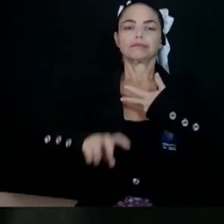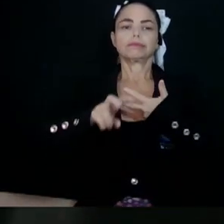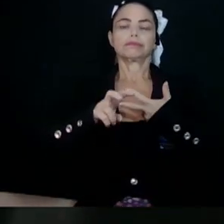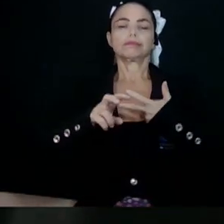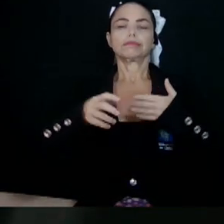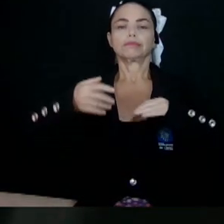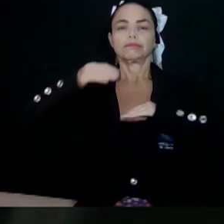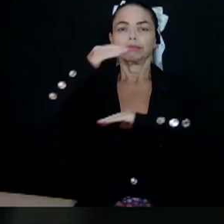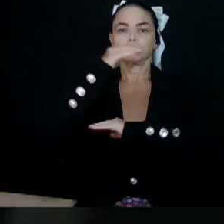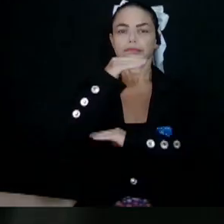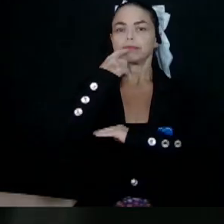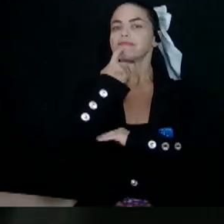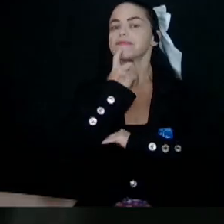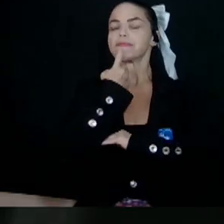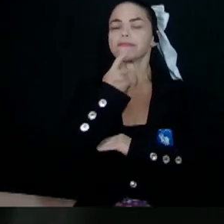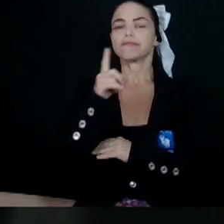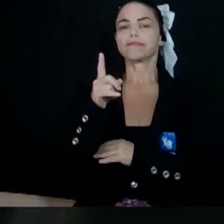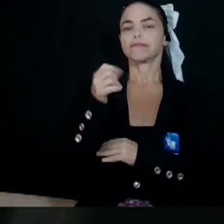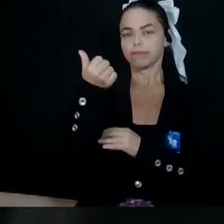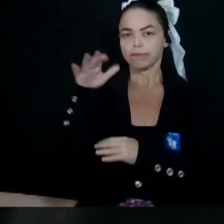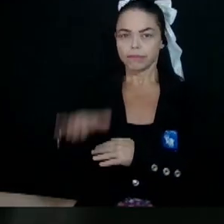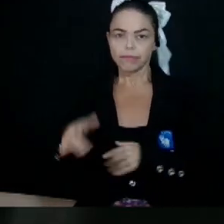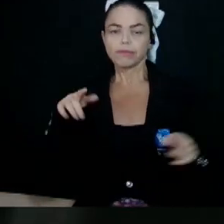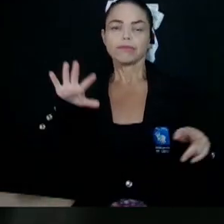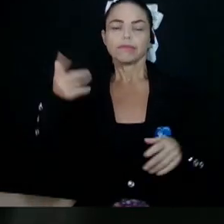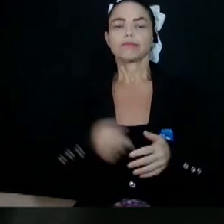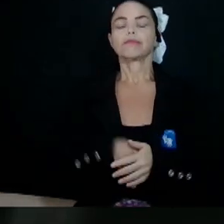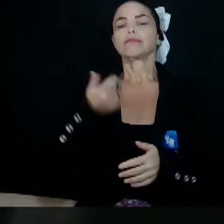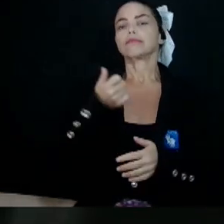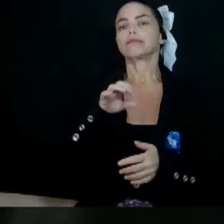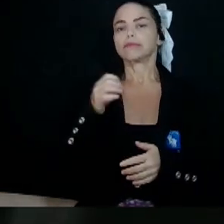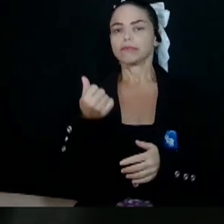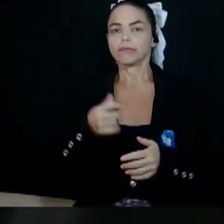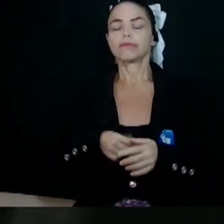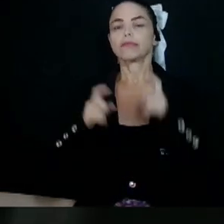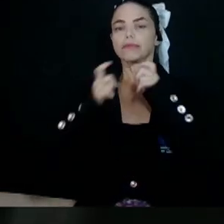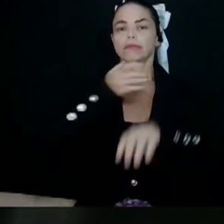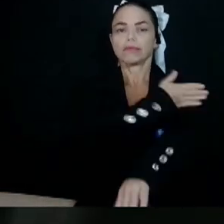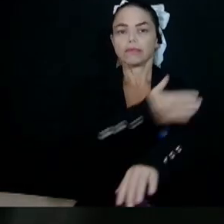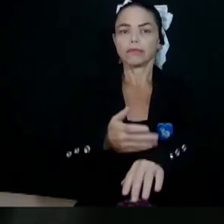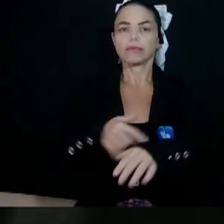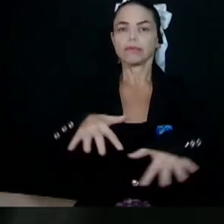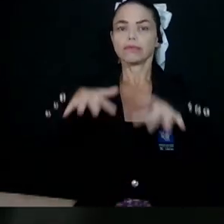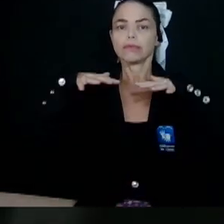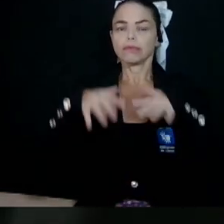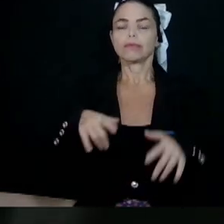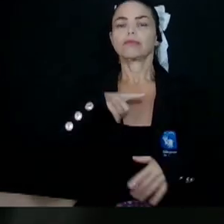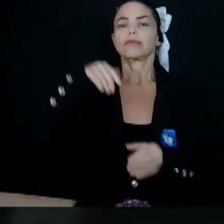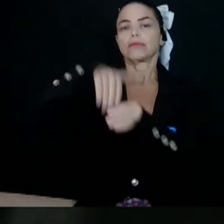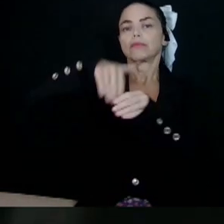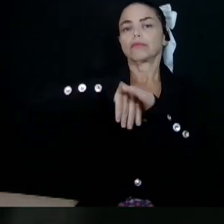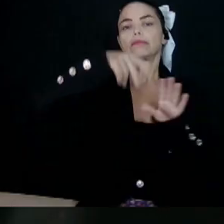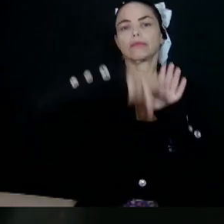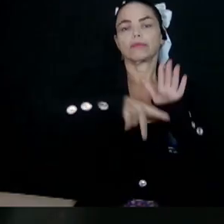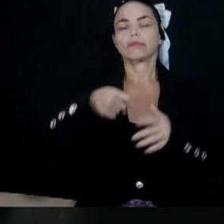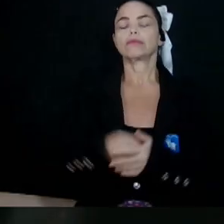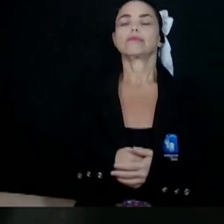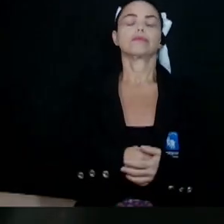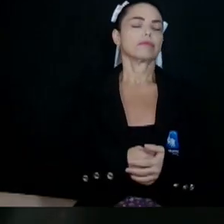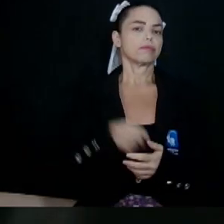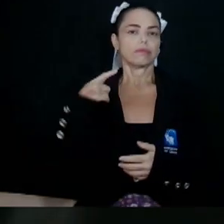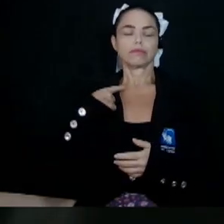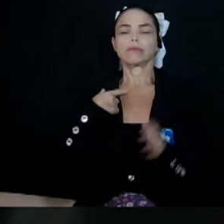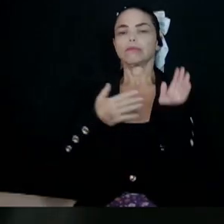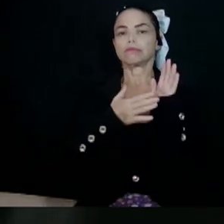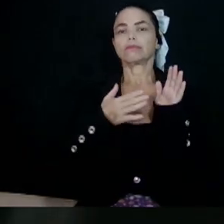às 18h, 18h, acontece a 16ª reunião ordinária no plenário. Tem votação de projetos, entre eles o que trata